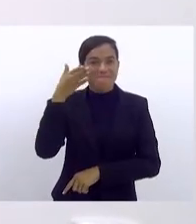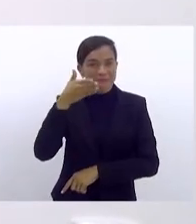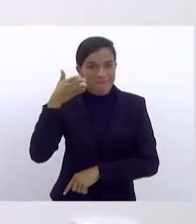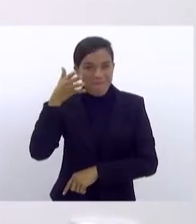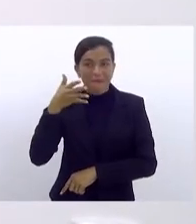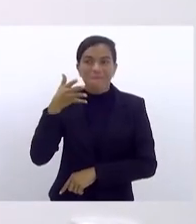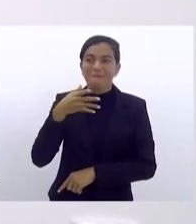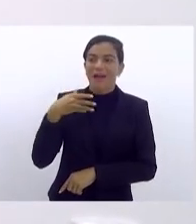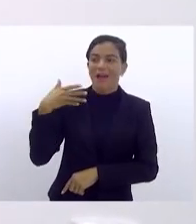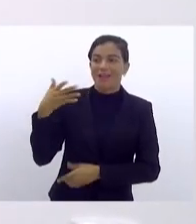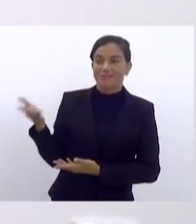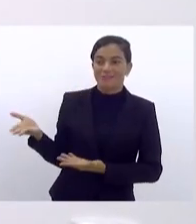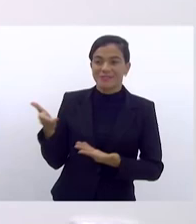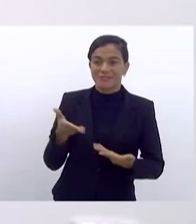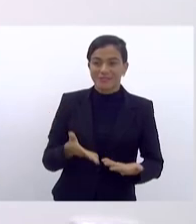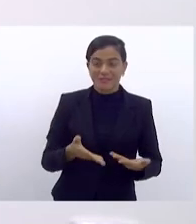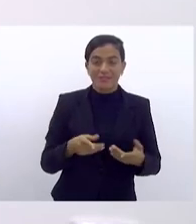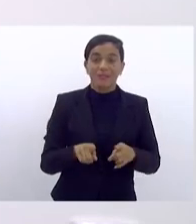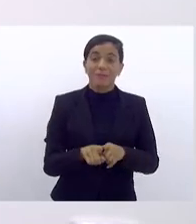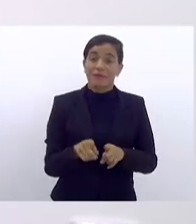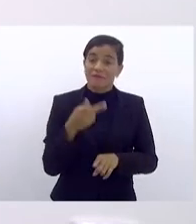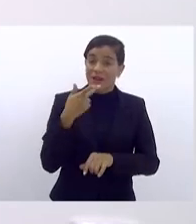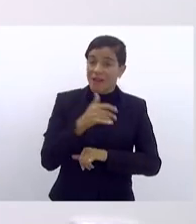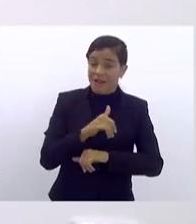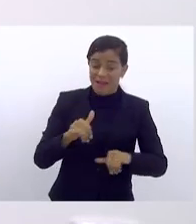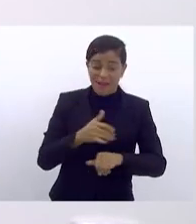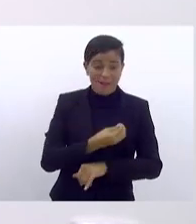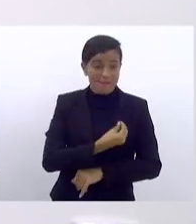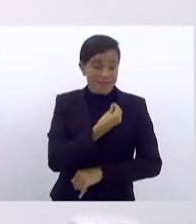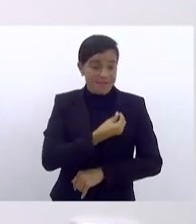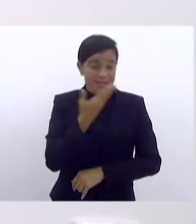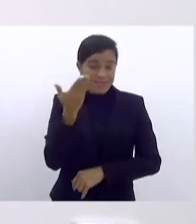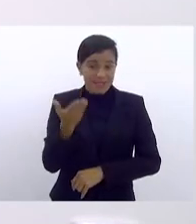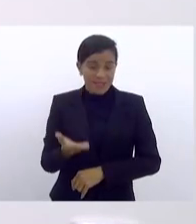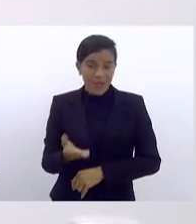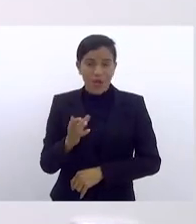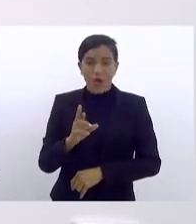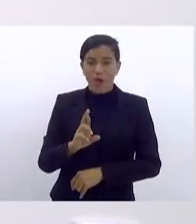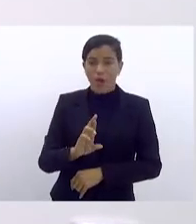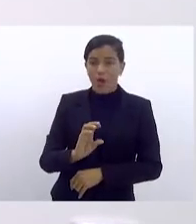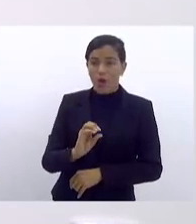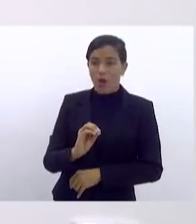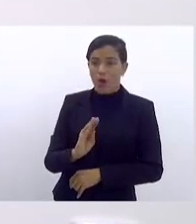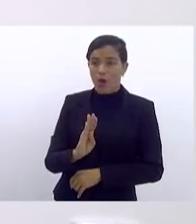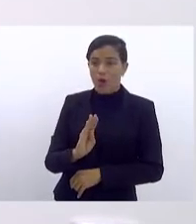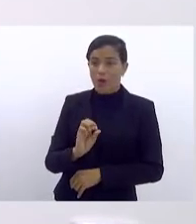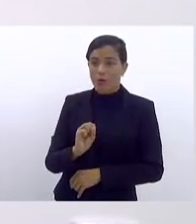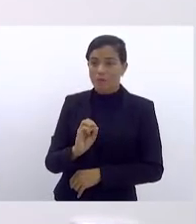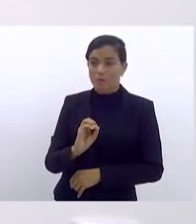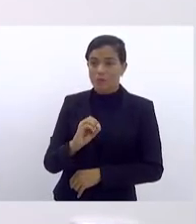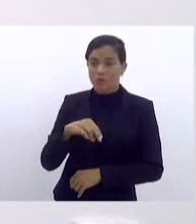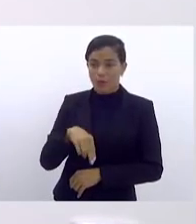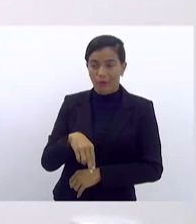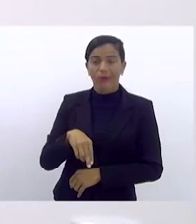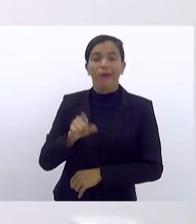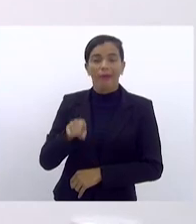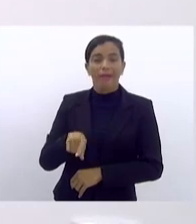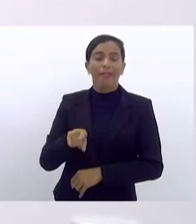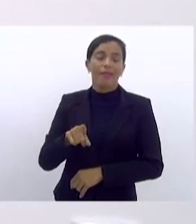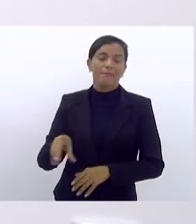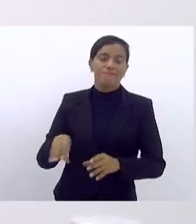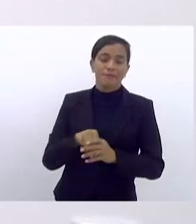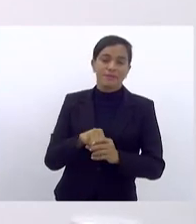registrar a presença do Robson Moreira que é da associação Anjos de Realengo